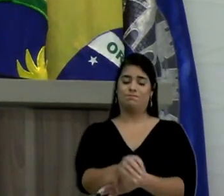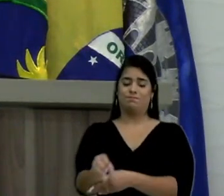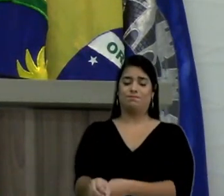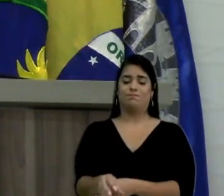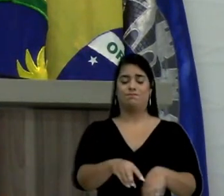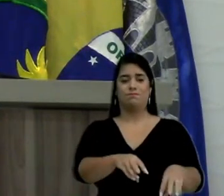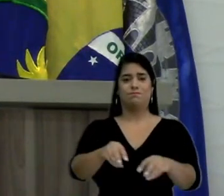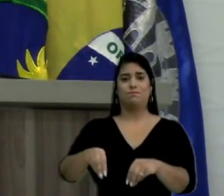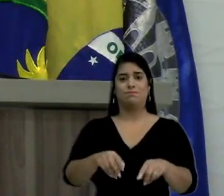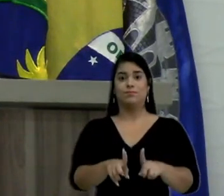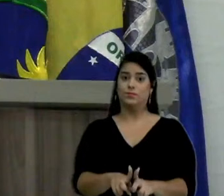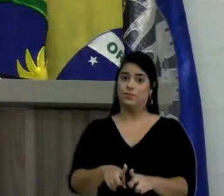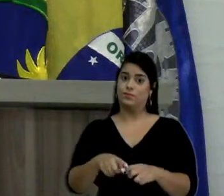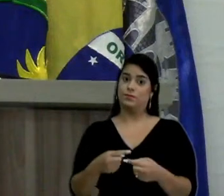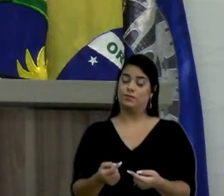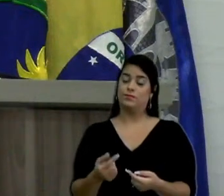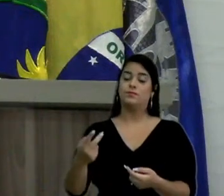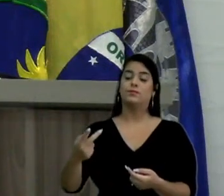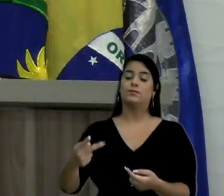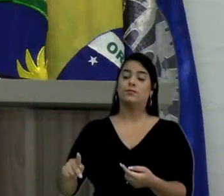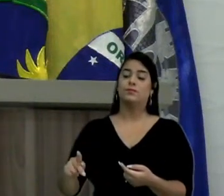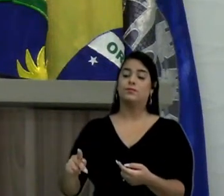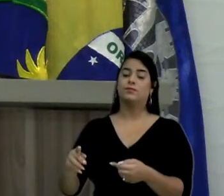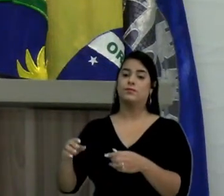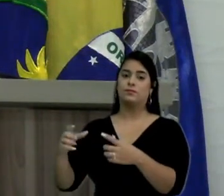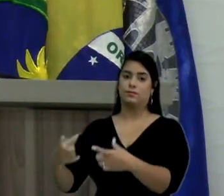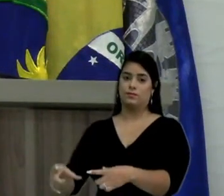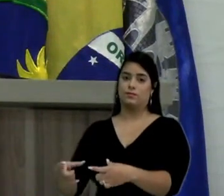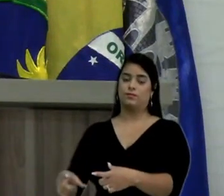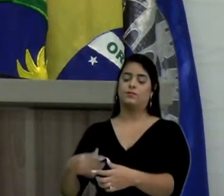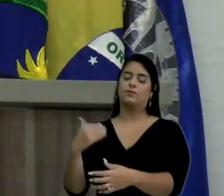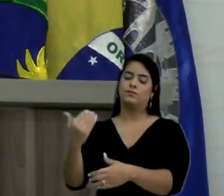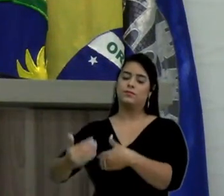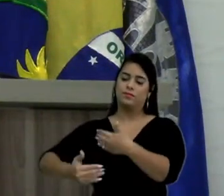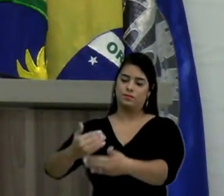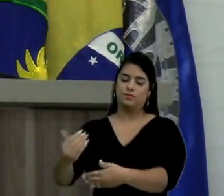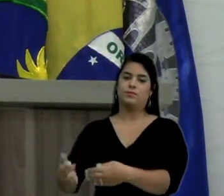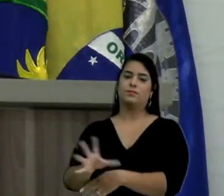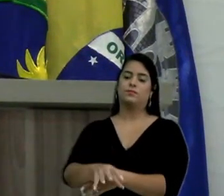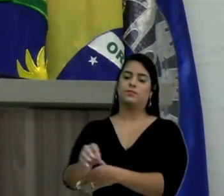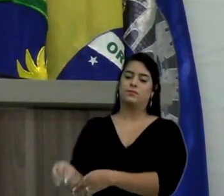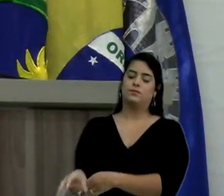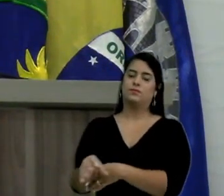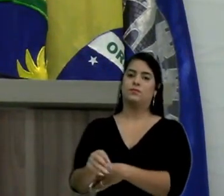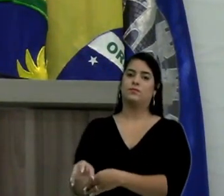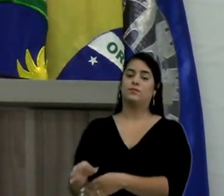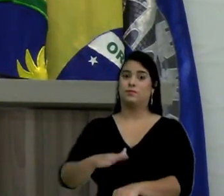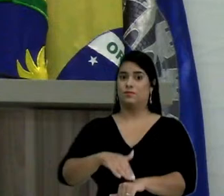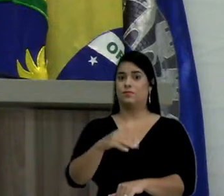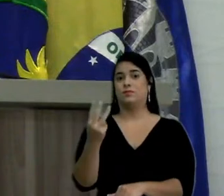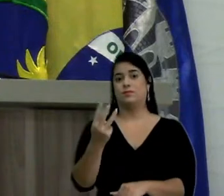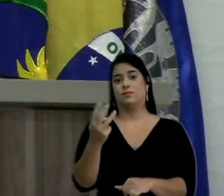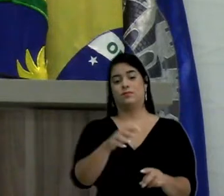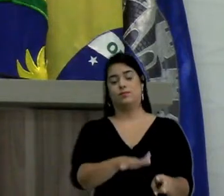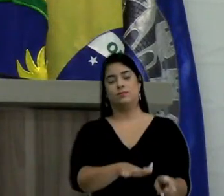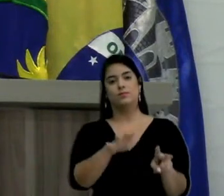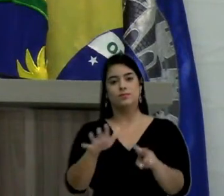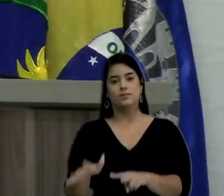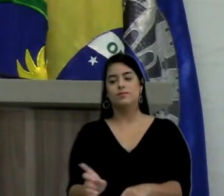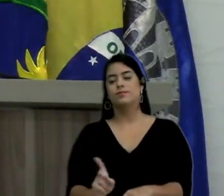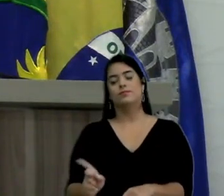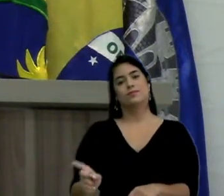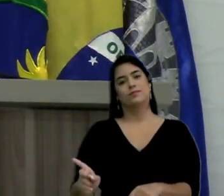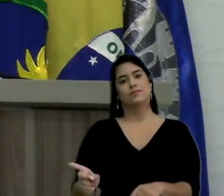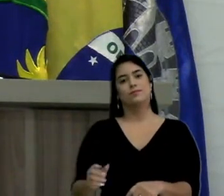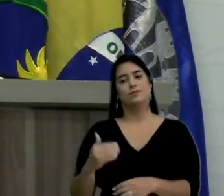região que tem areia ali continuou a aração de terra há mais de TRS semanas e está lá